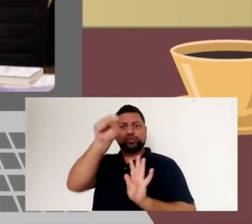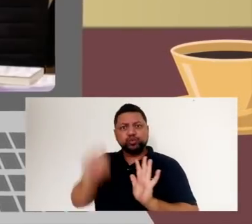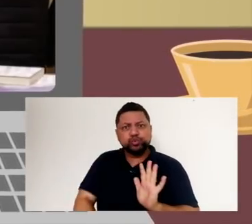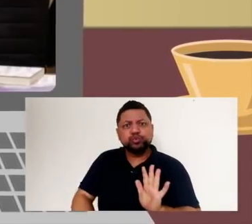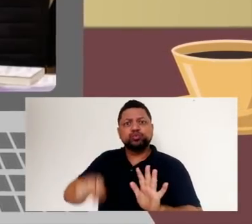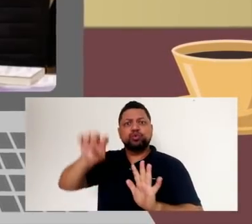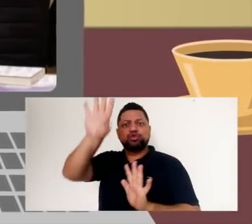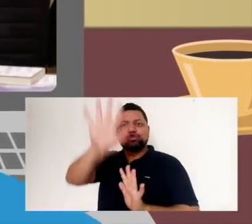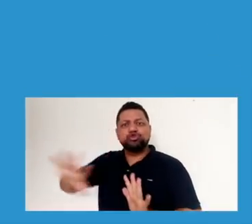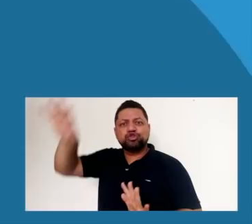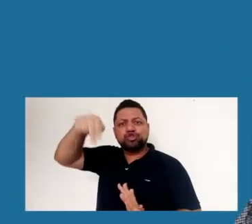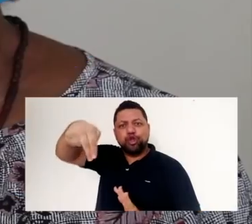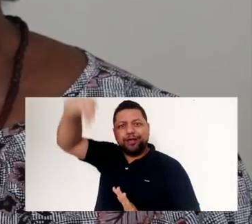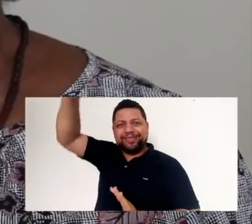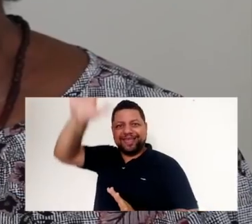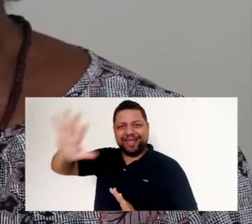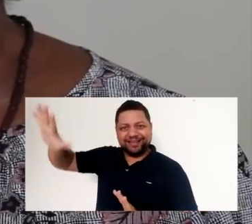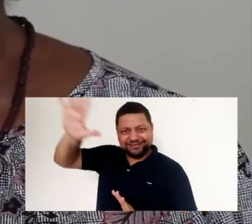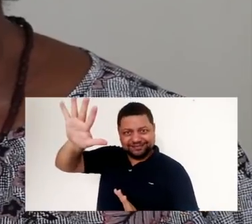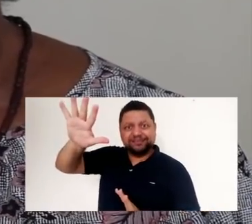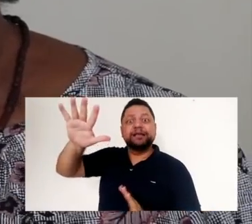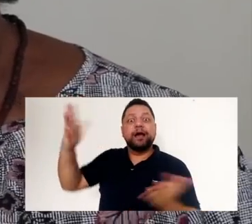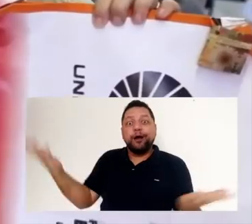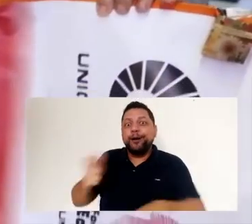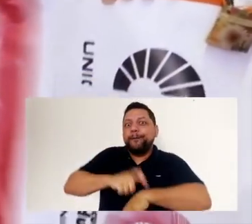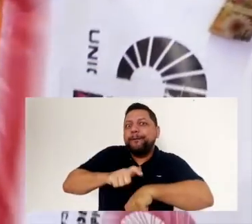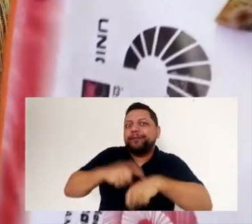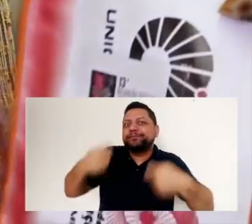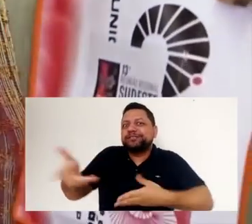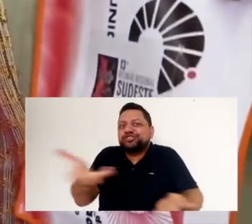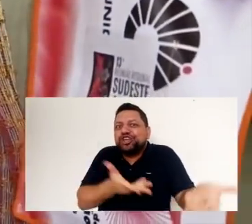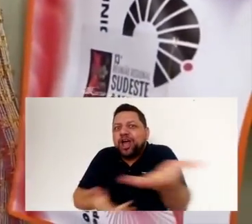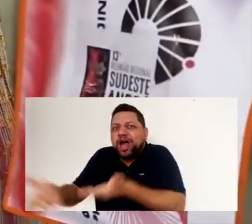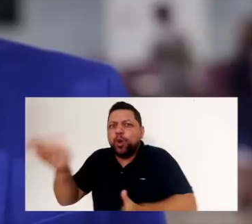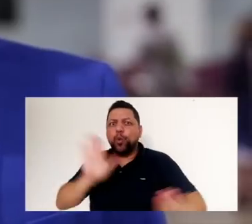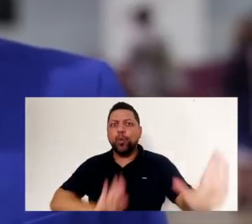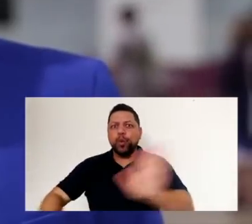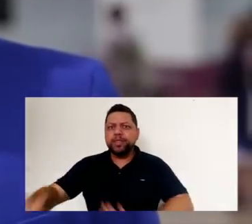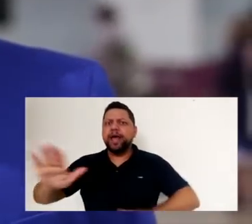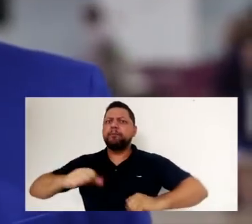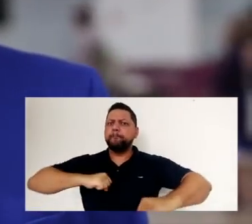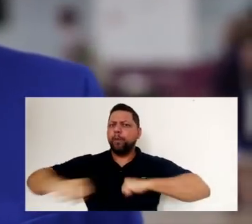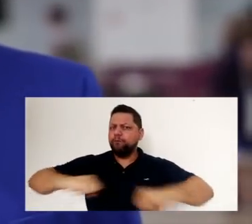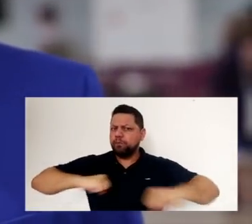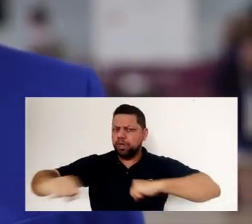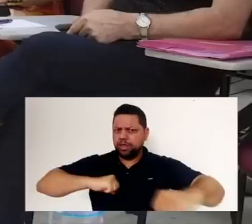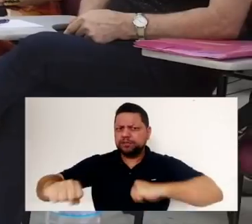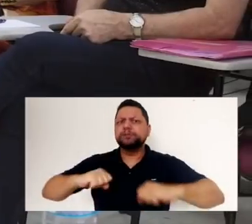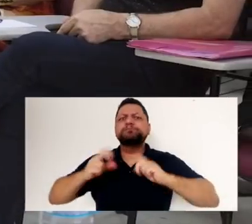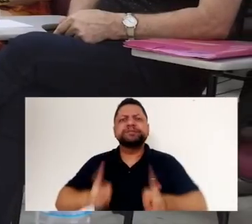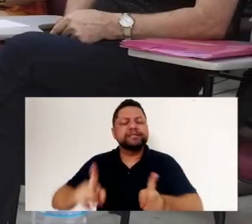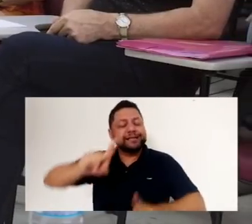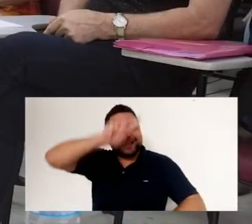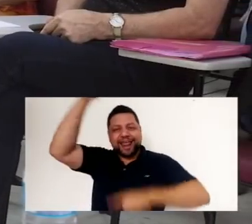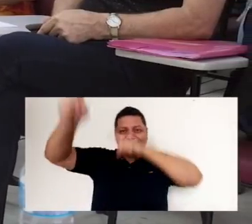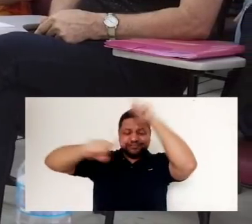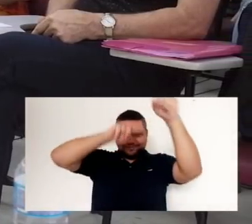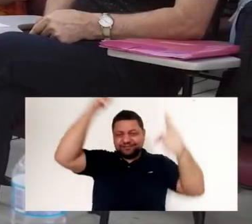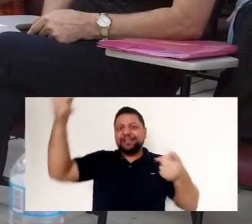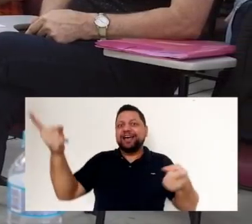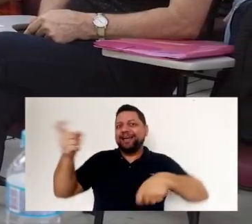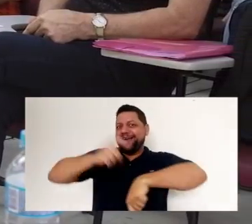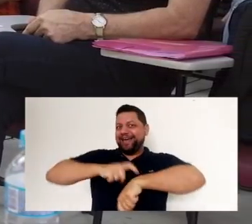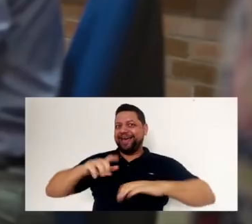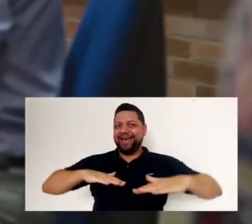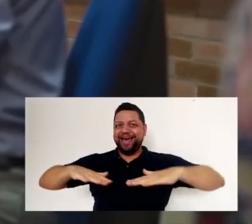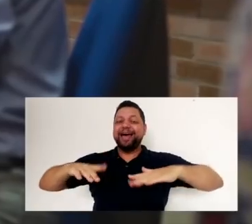Sul. O momento requer diálogo, precaução, mobilização e criatividade